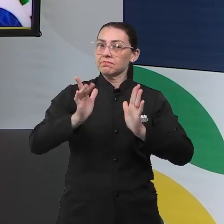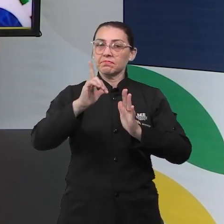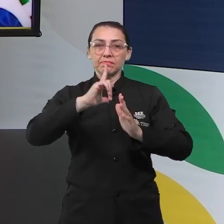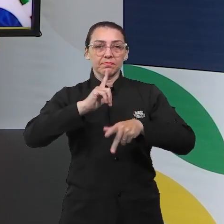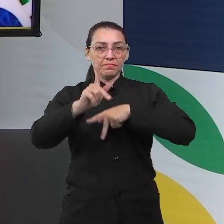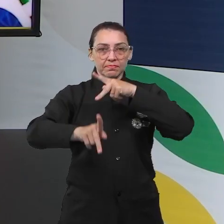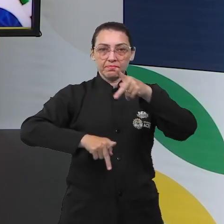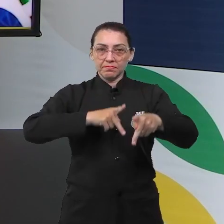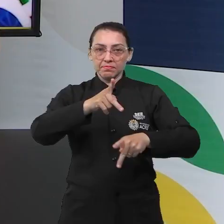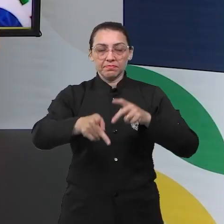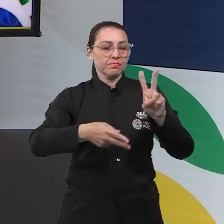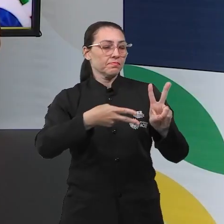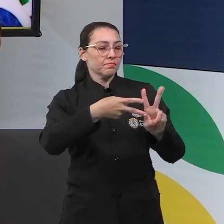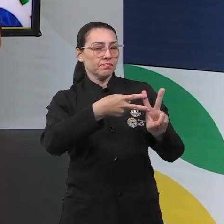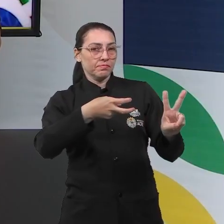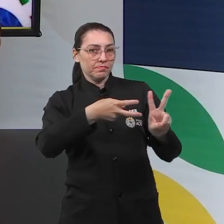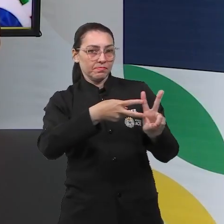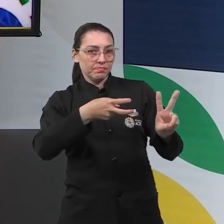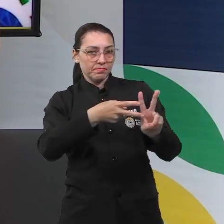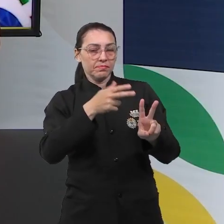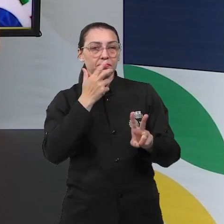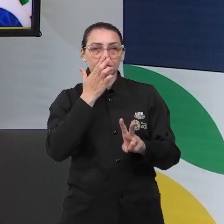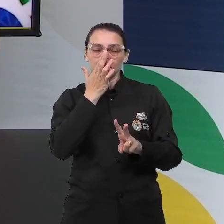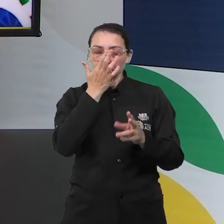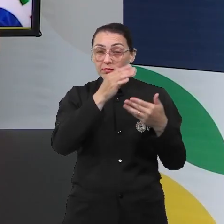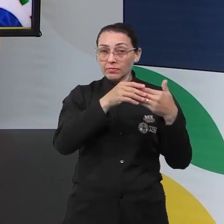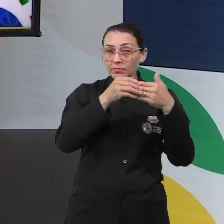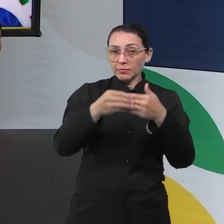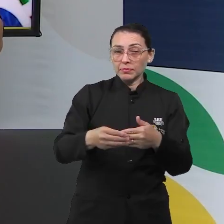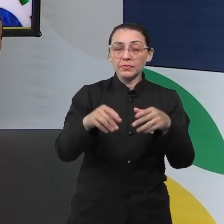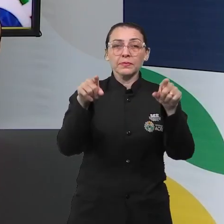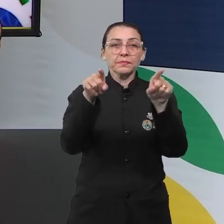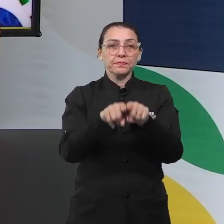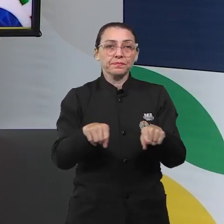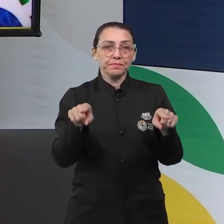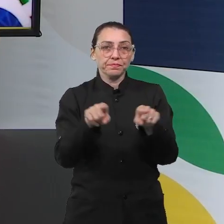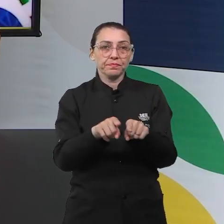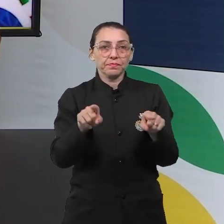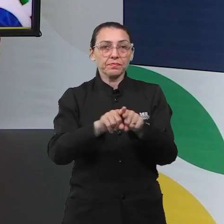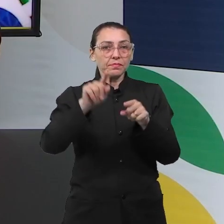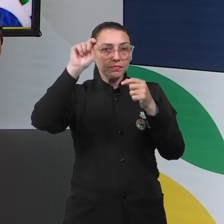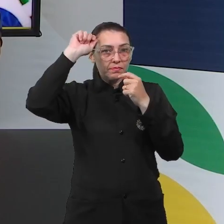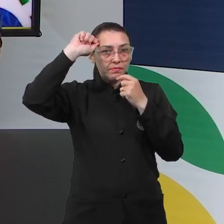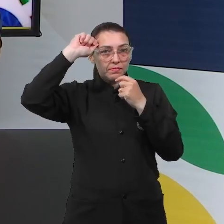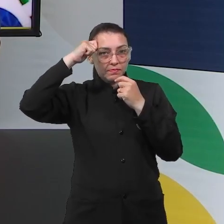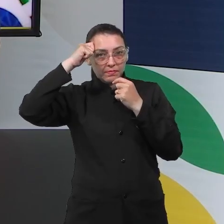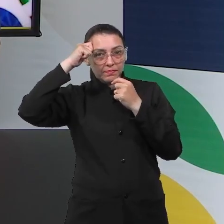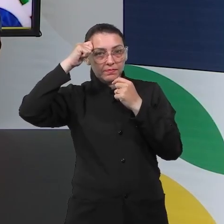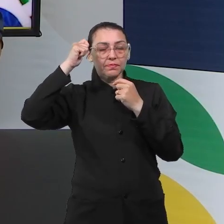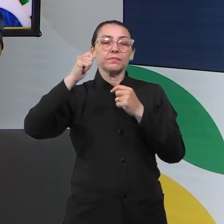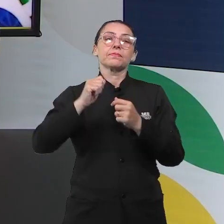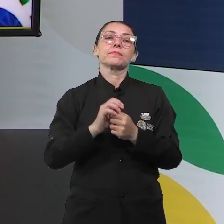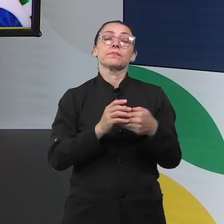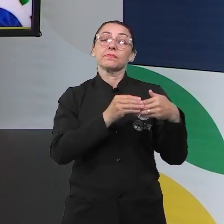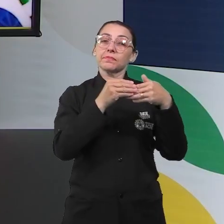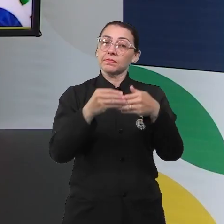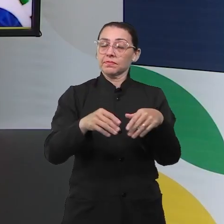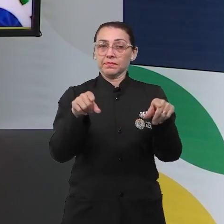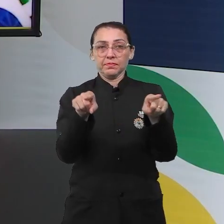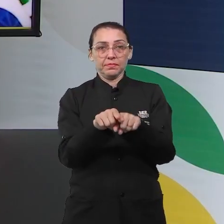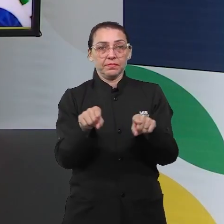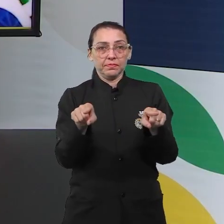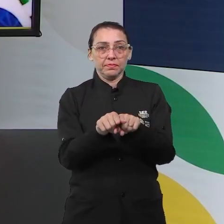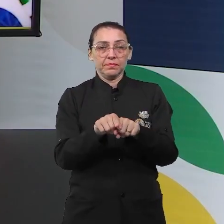povos indígenas. Foram trazidos para cá também os africanos. Vieram para cá